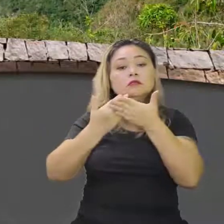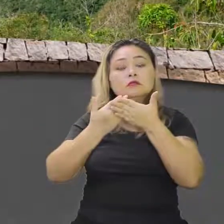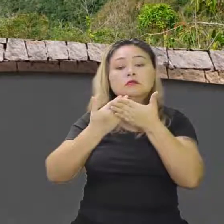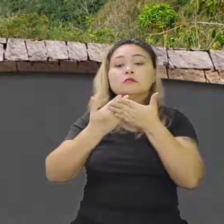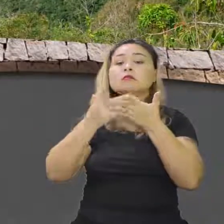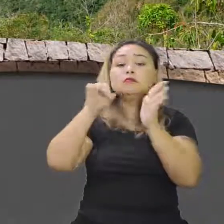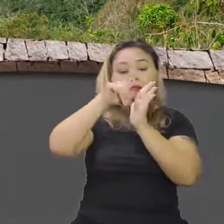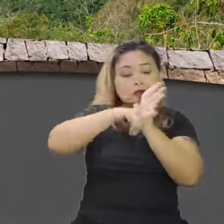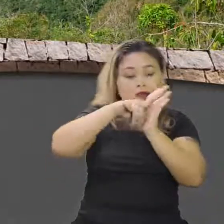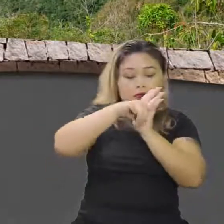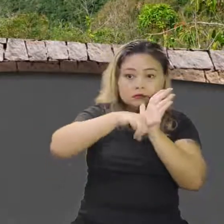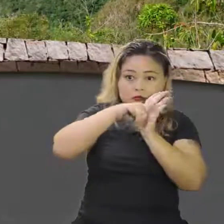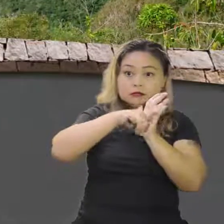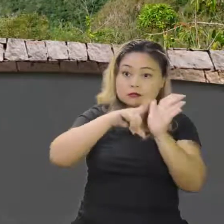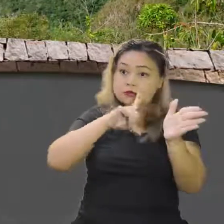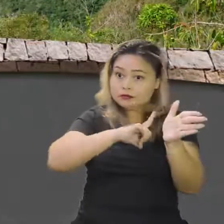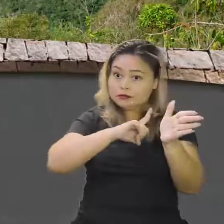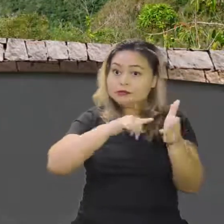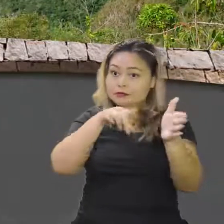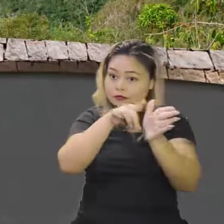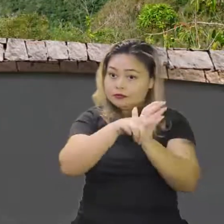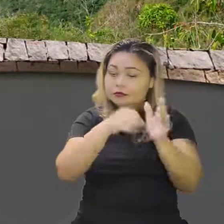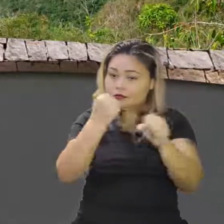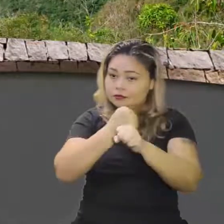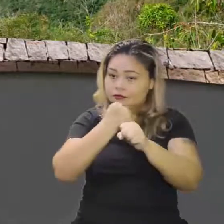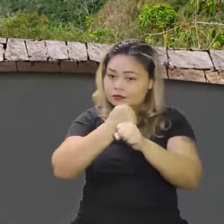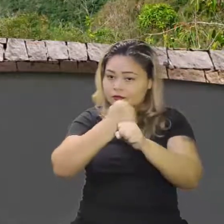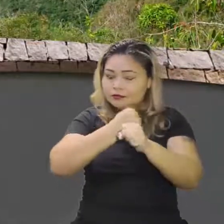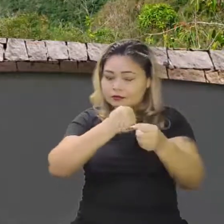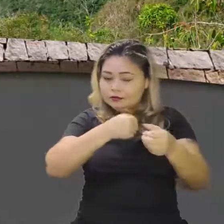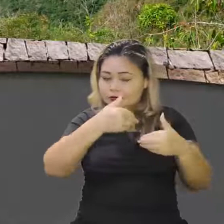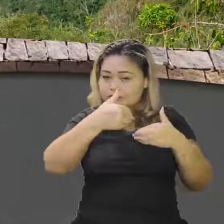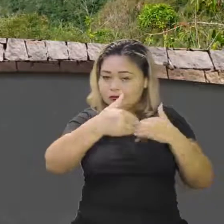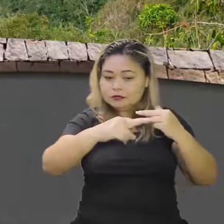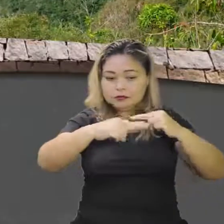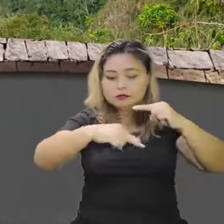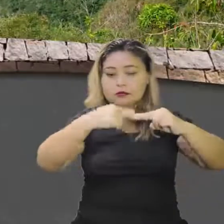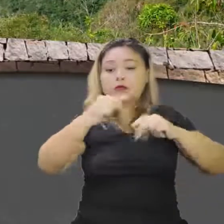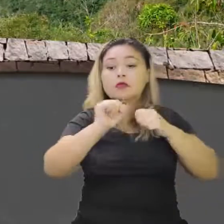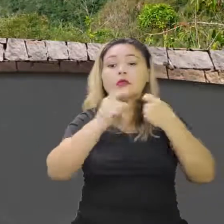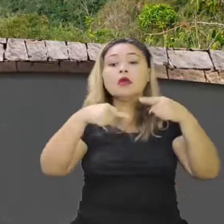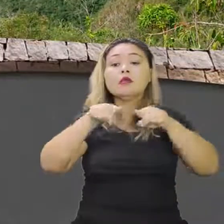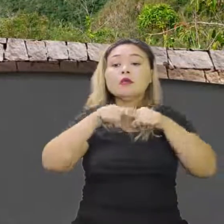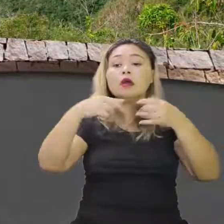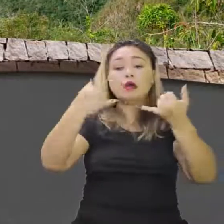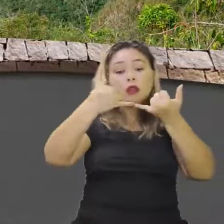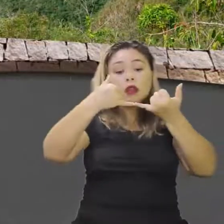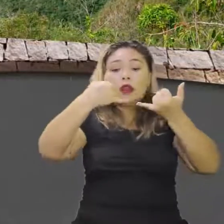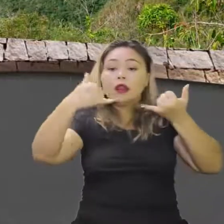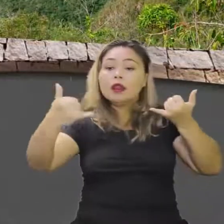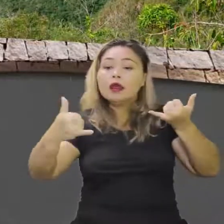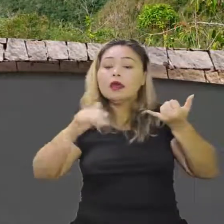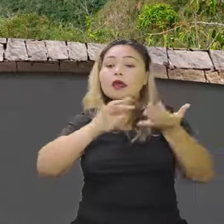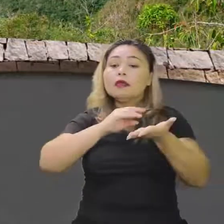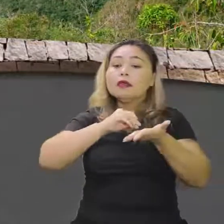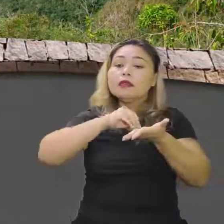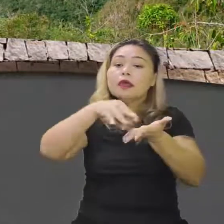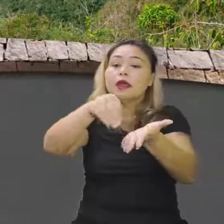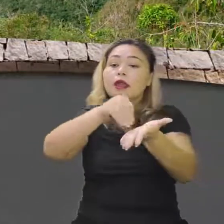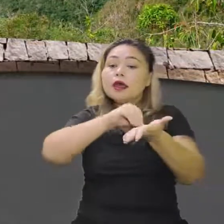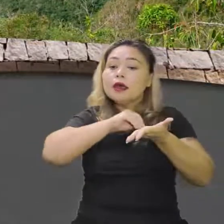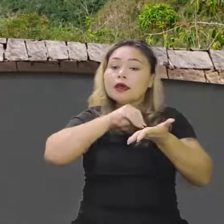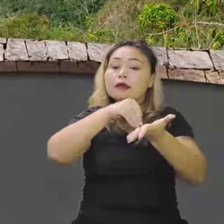além da estrada de ferro Madeira Mamoré, veio a linha do telégrafo.